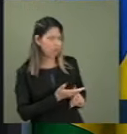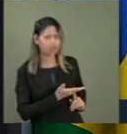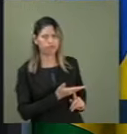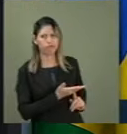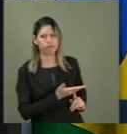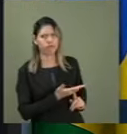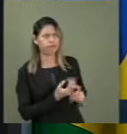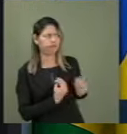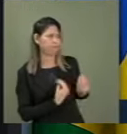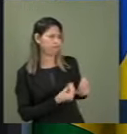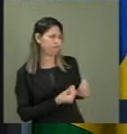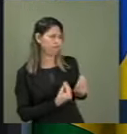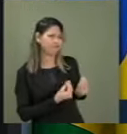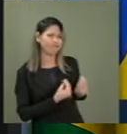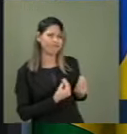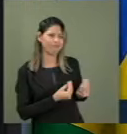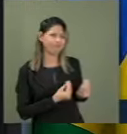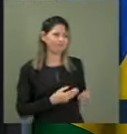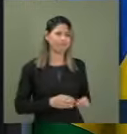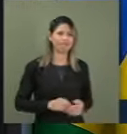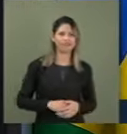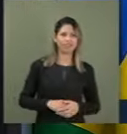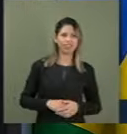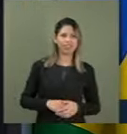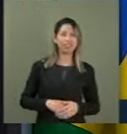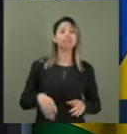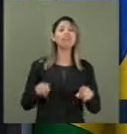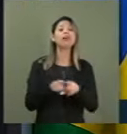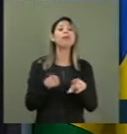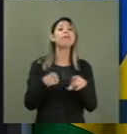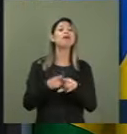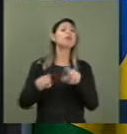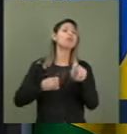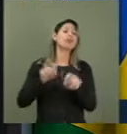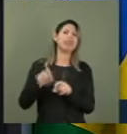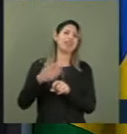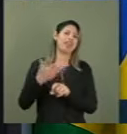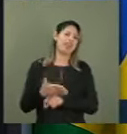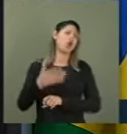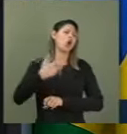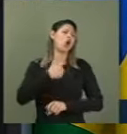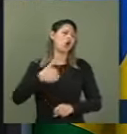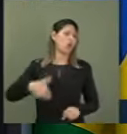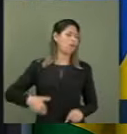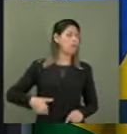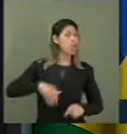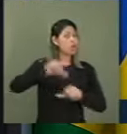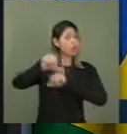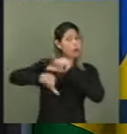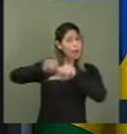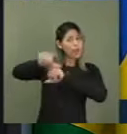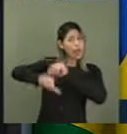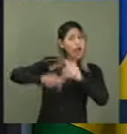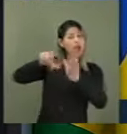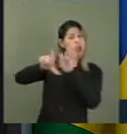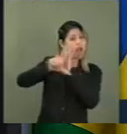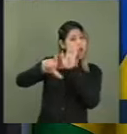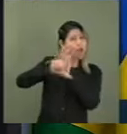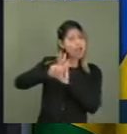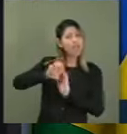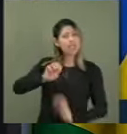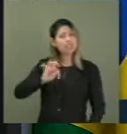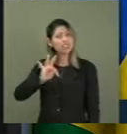Deus. Há também a iniciativa do governo em alterar a lei das estatais aprovada pelo